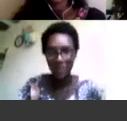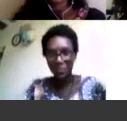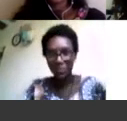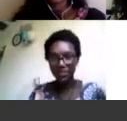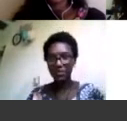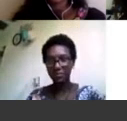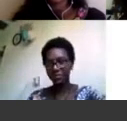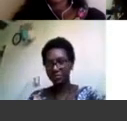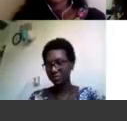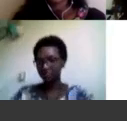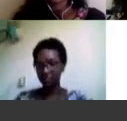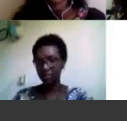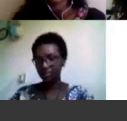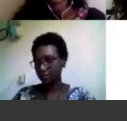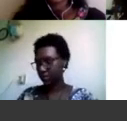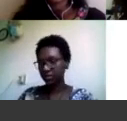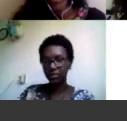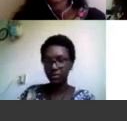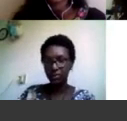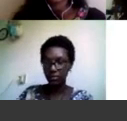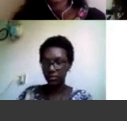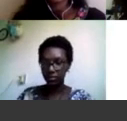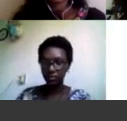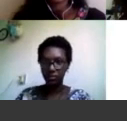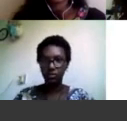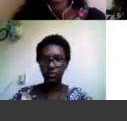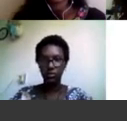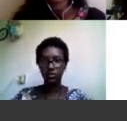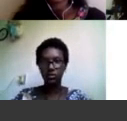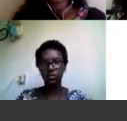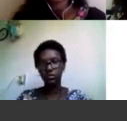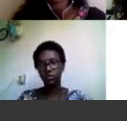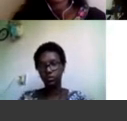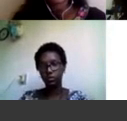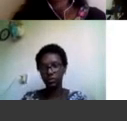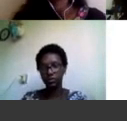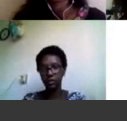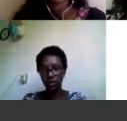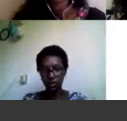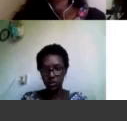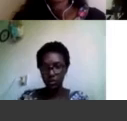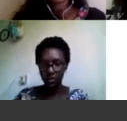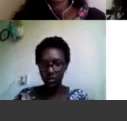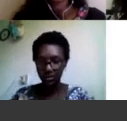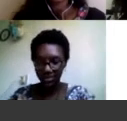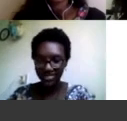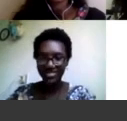Se você puder aumentar um pouquinho o seu áudio, seu som, Érica, que está um pouquinho, e está um pouquinho abafado, assim, um pouquinho.